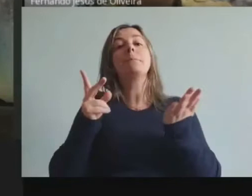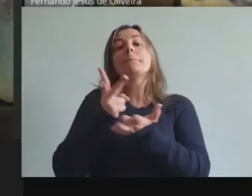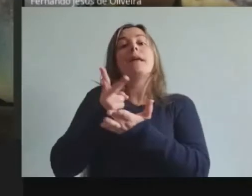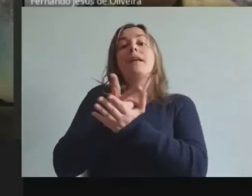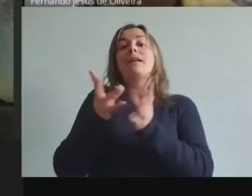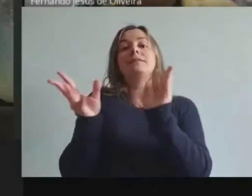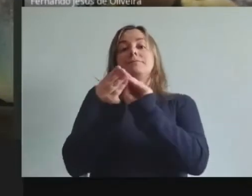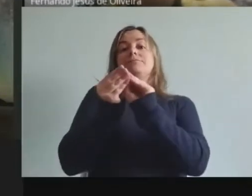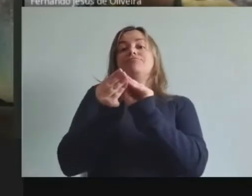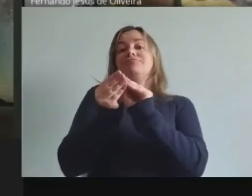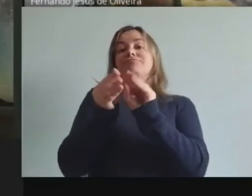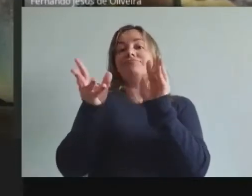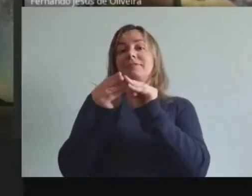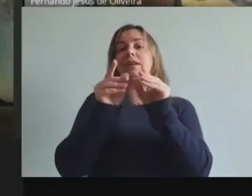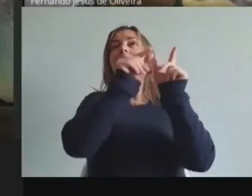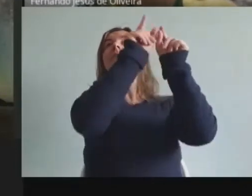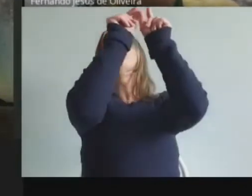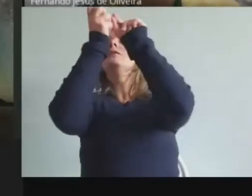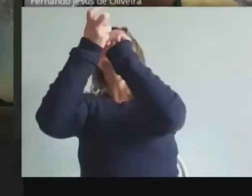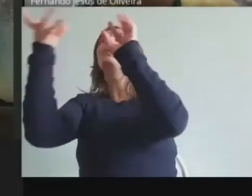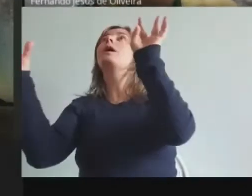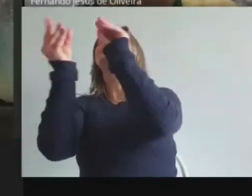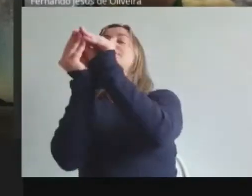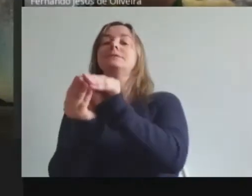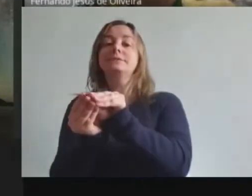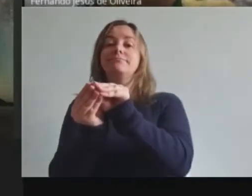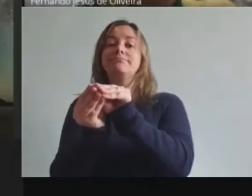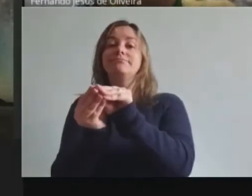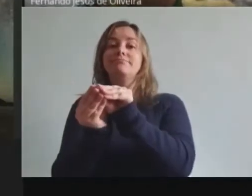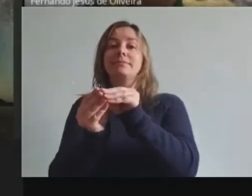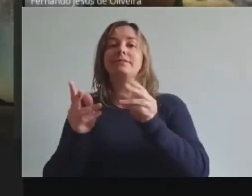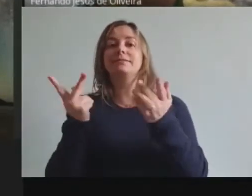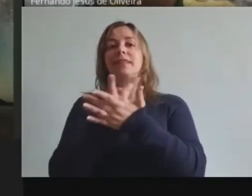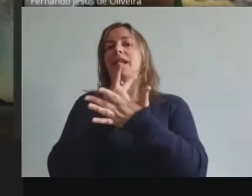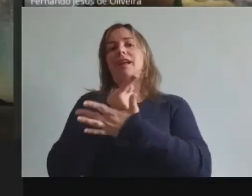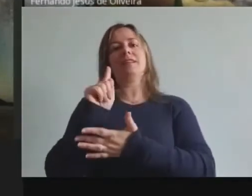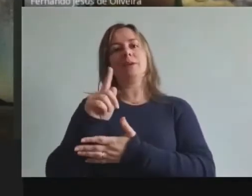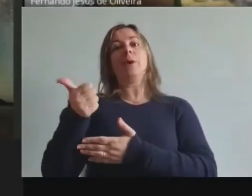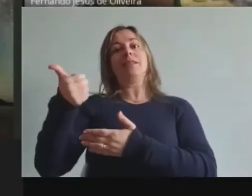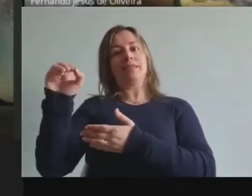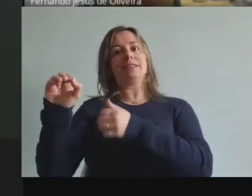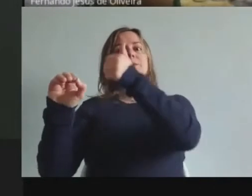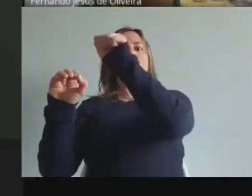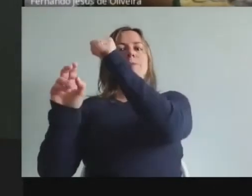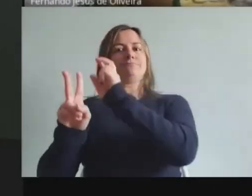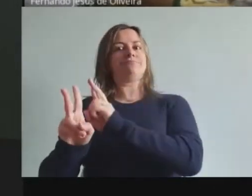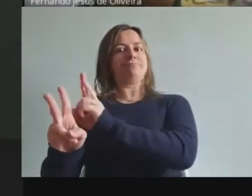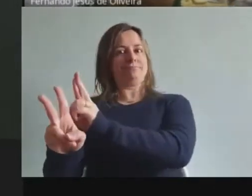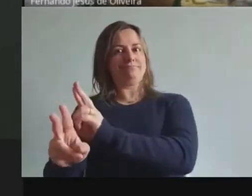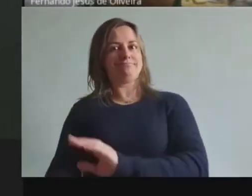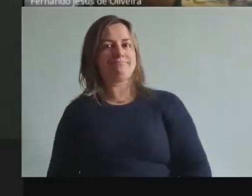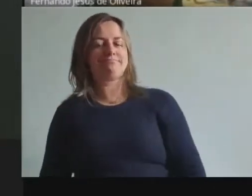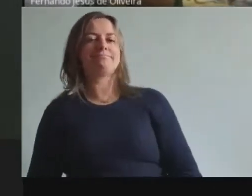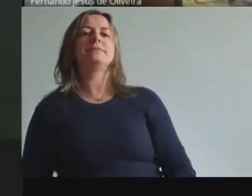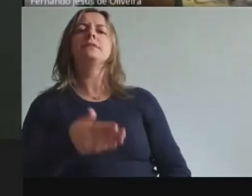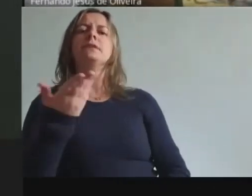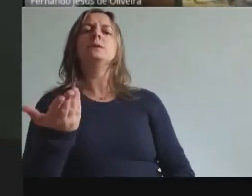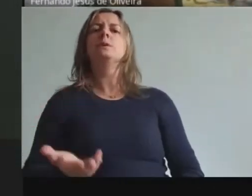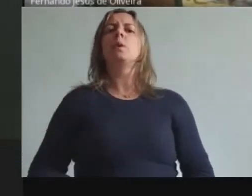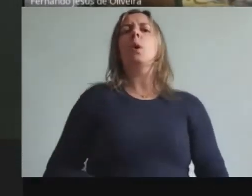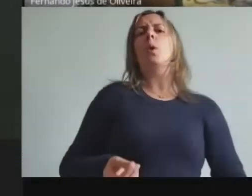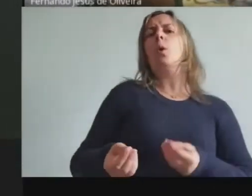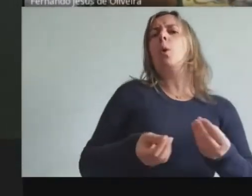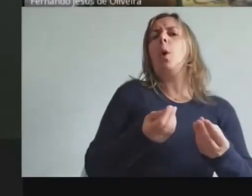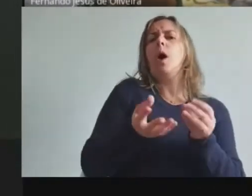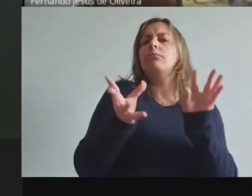Então, você fala a ordem de grandeza das estrelas que você não erra. Ok? Por isso que ela é útil. Bom, e como é que eu acho a